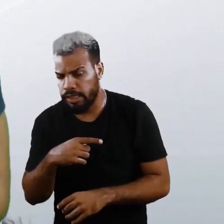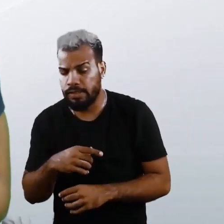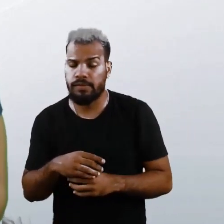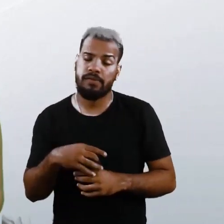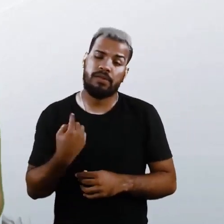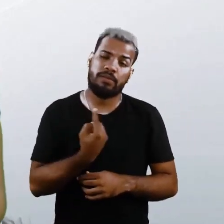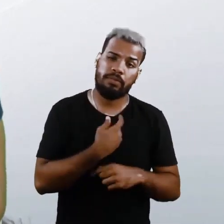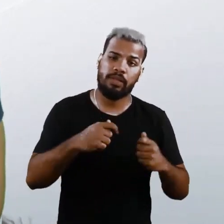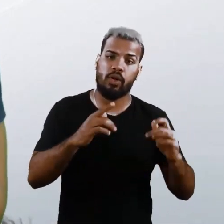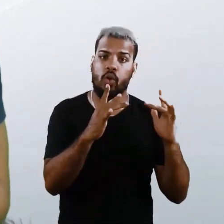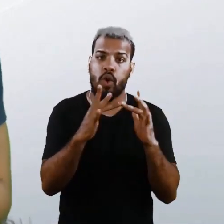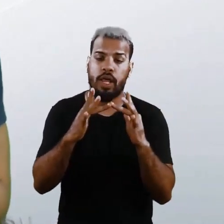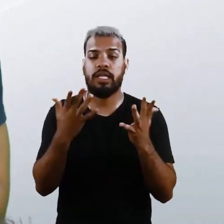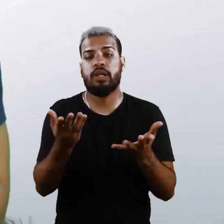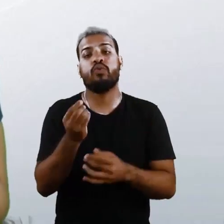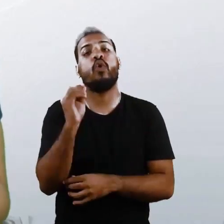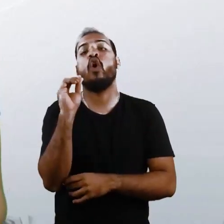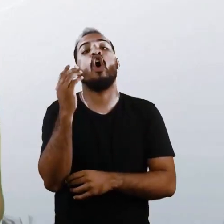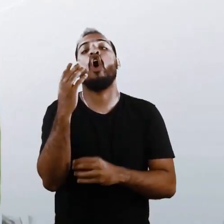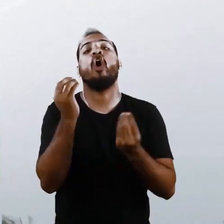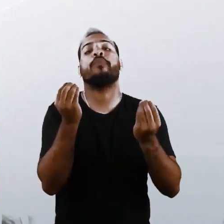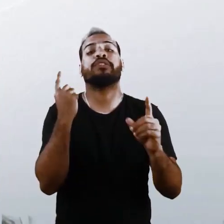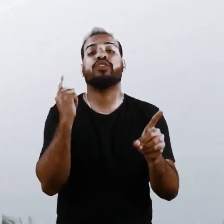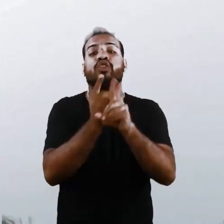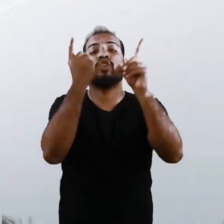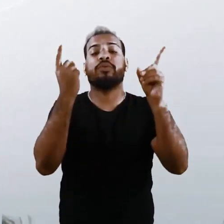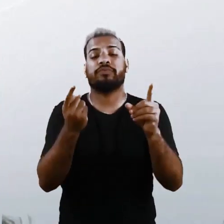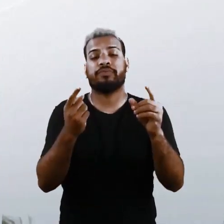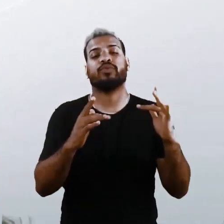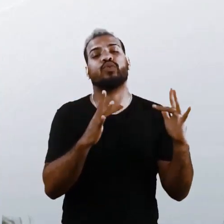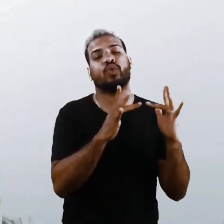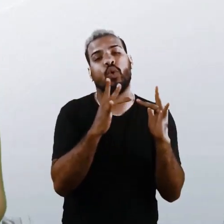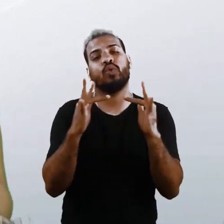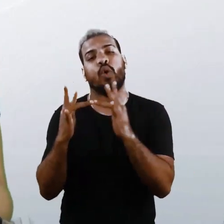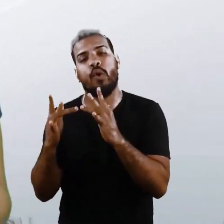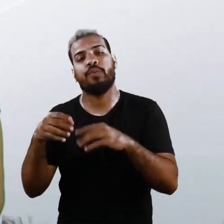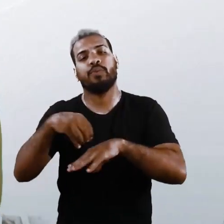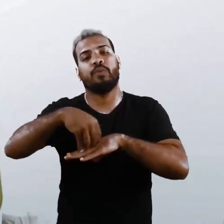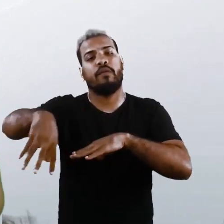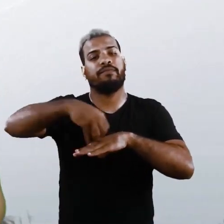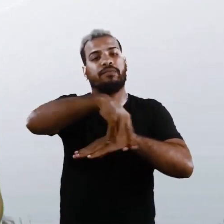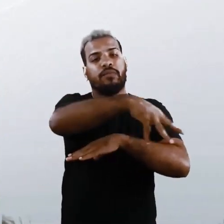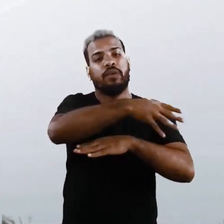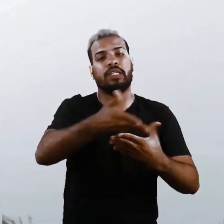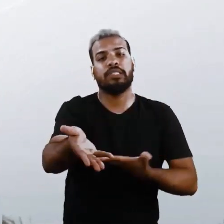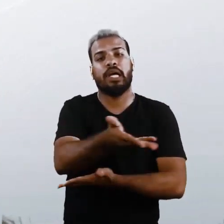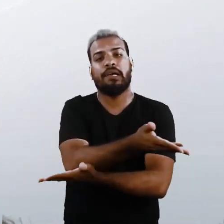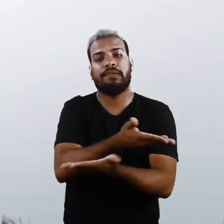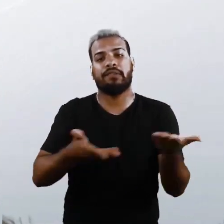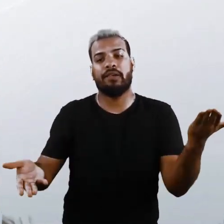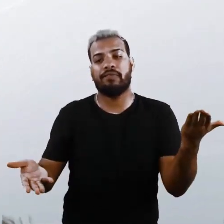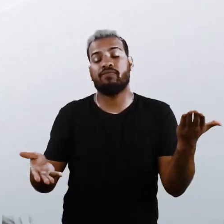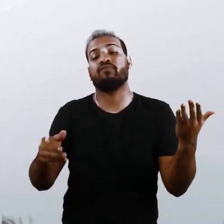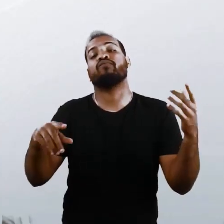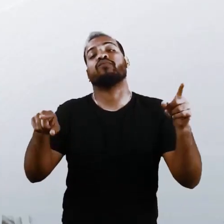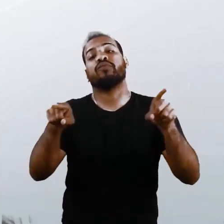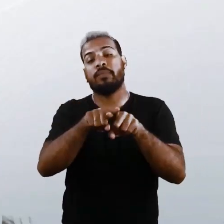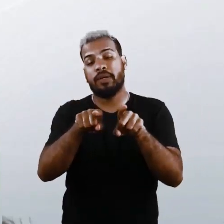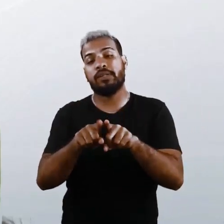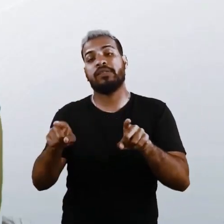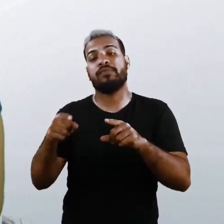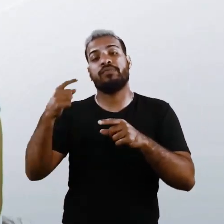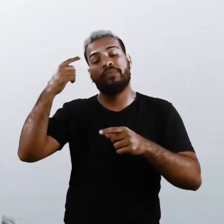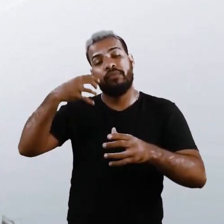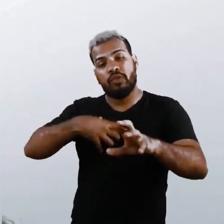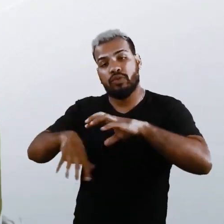não está causando? Então a gente vai ter que estar conectado. Como é que a gente vai descobrir isso? Através da conexão, do compartilhamento, da troca de ideias